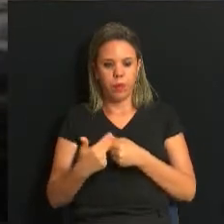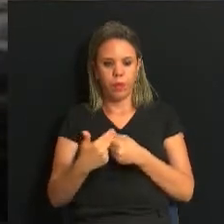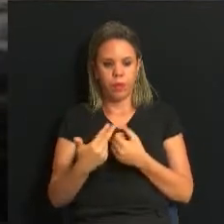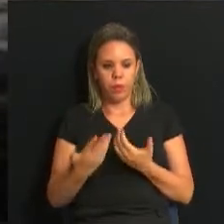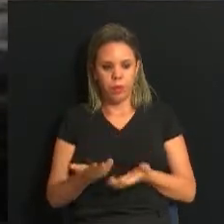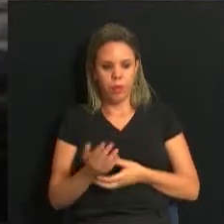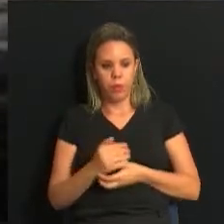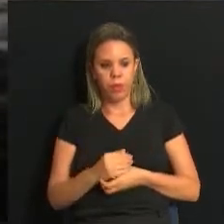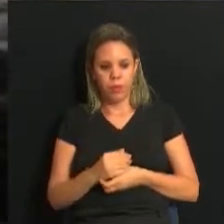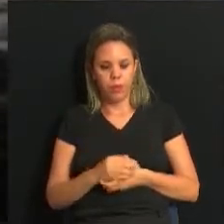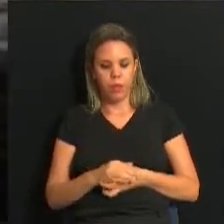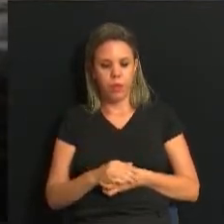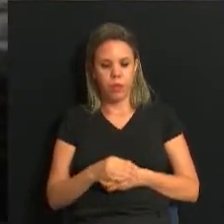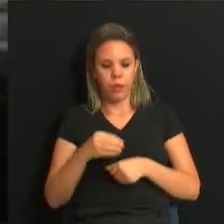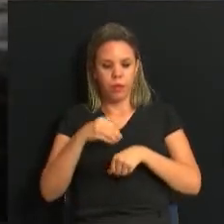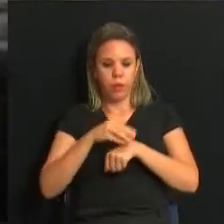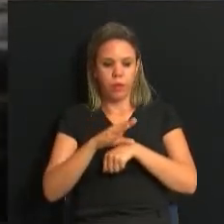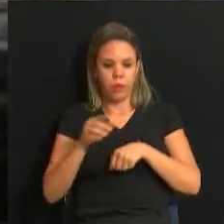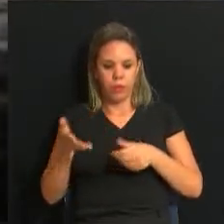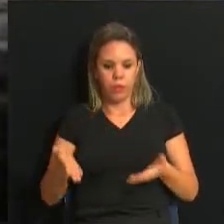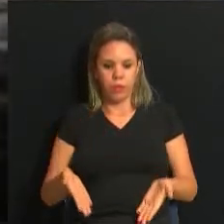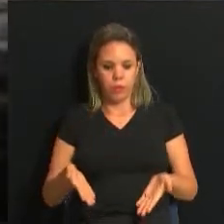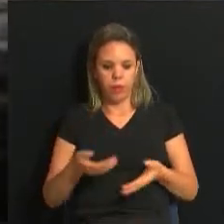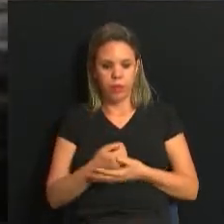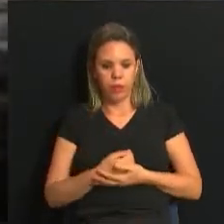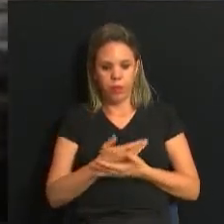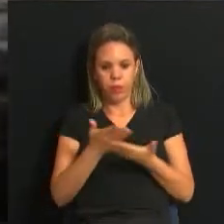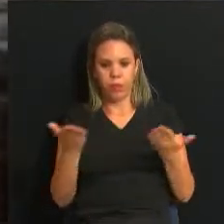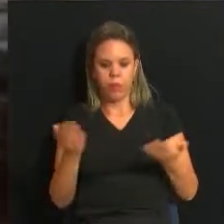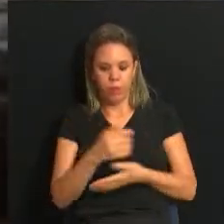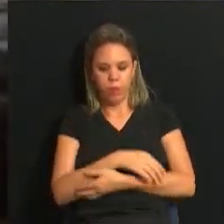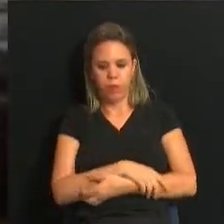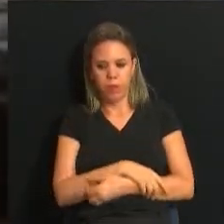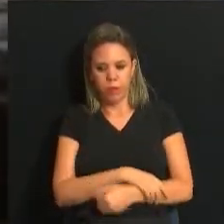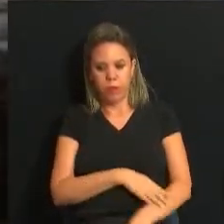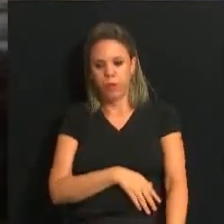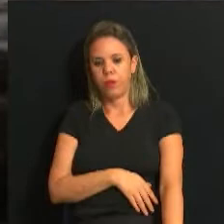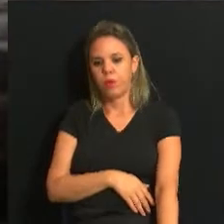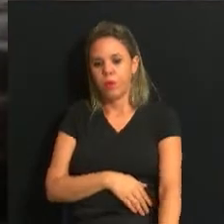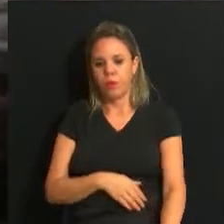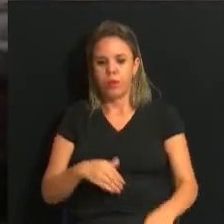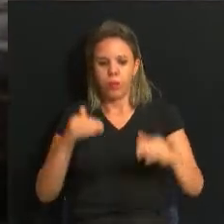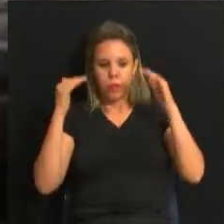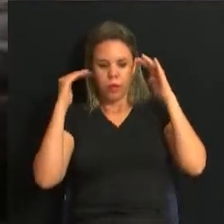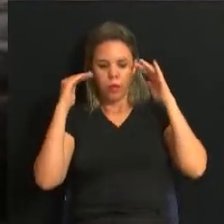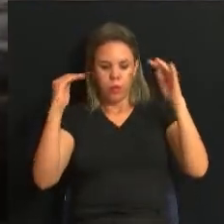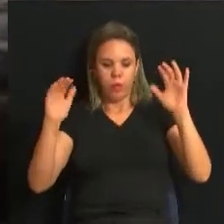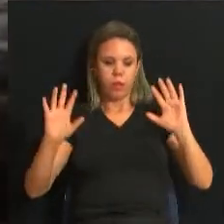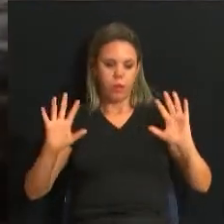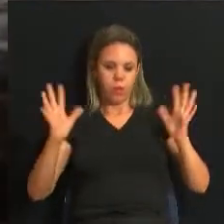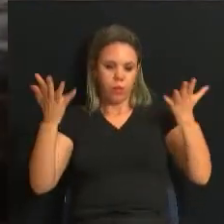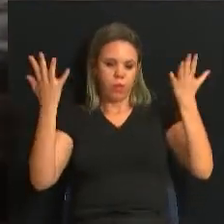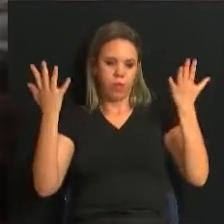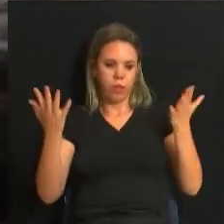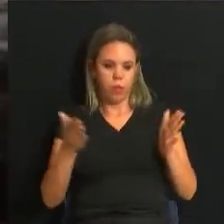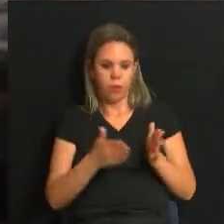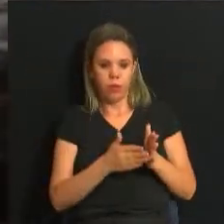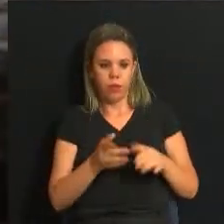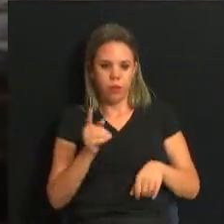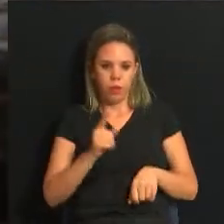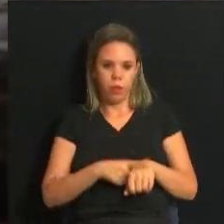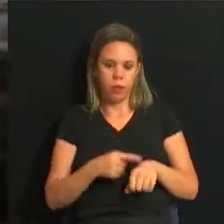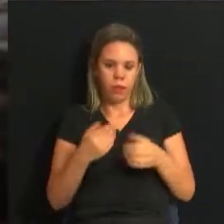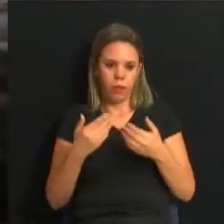e também transmitido aqui por vocês. E para a gente é uma honra celebrar esse momento,